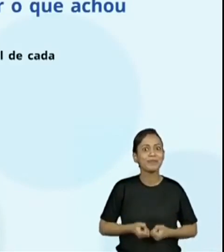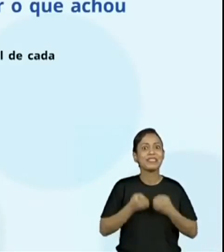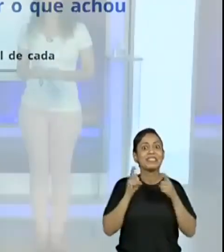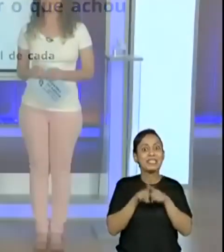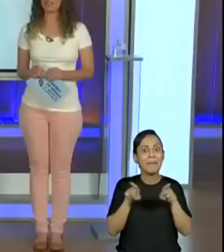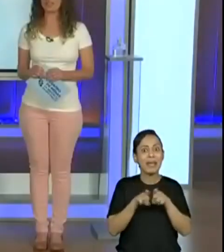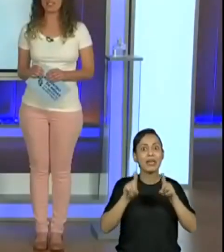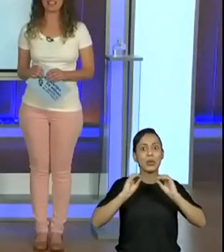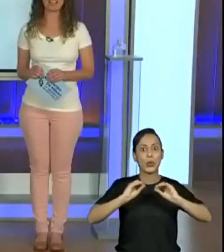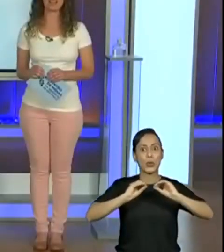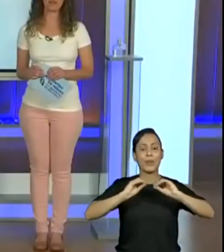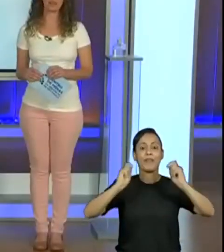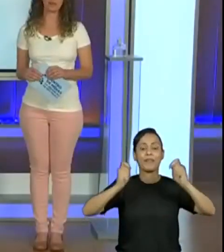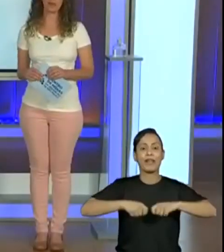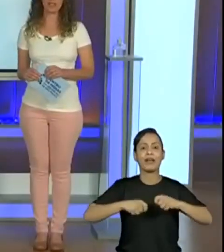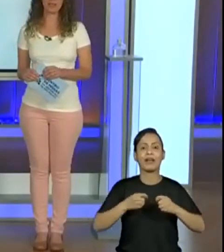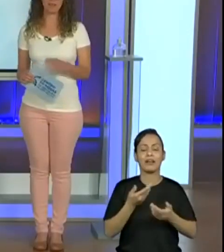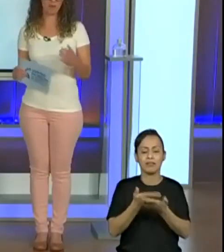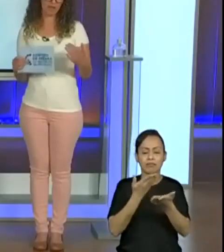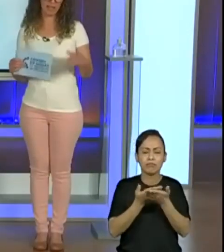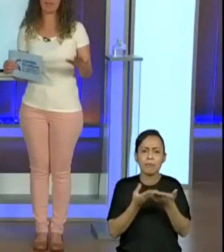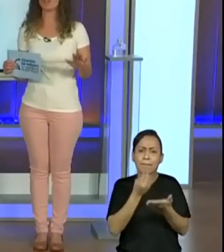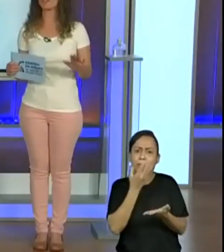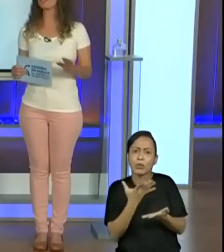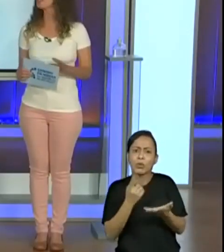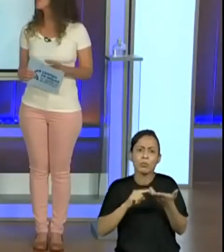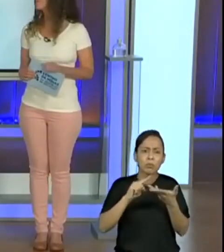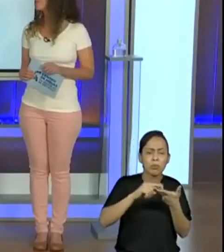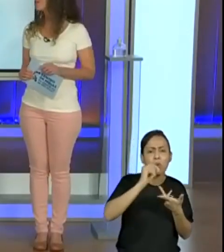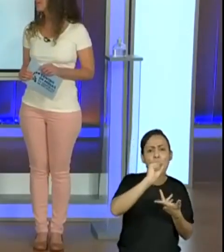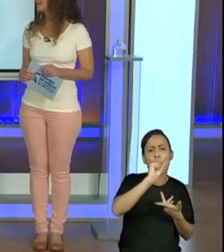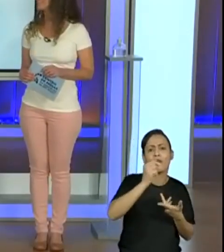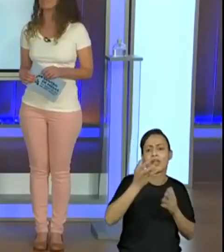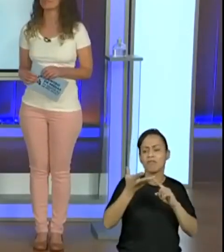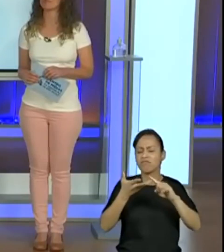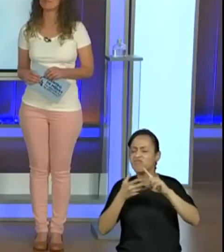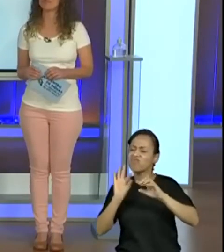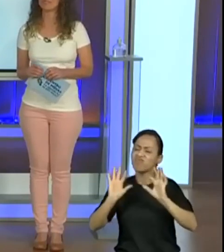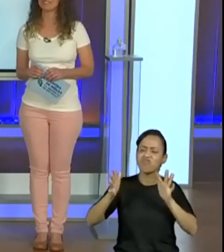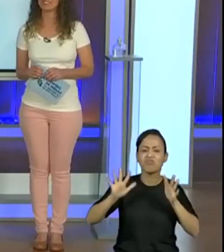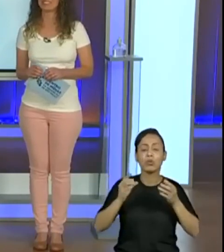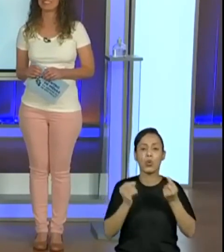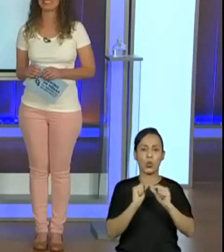fica sempre esperando de vocês aí um retorno. É sempre bom, que aí vai ajudando a gente a melhorar aqui.